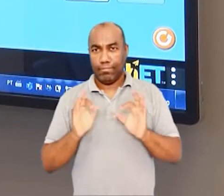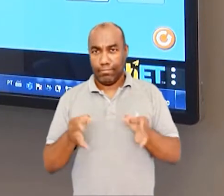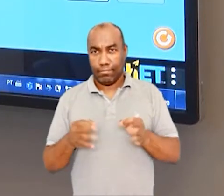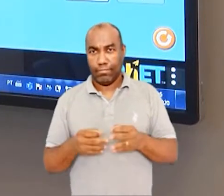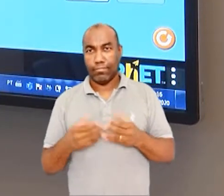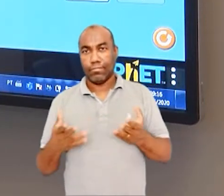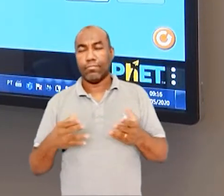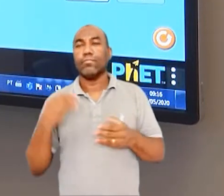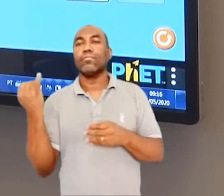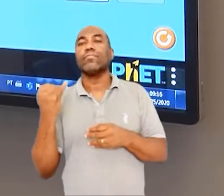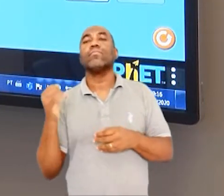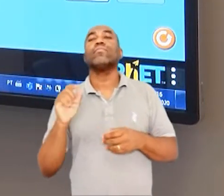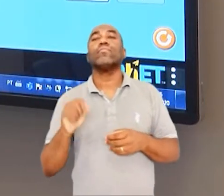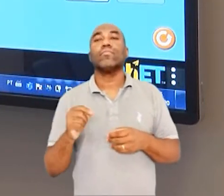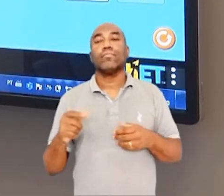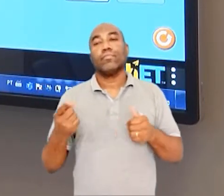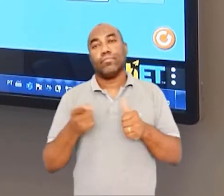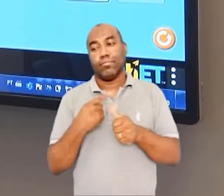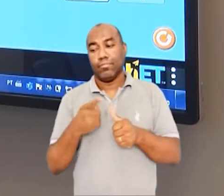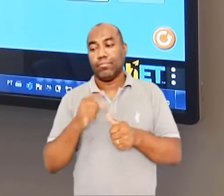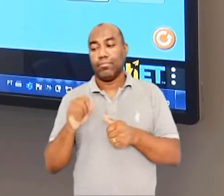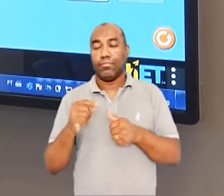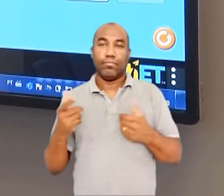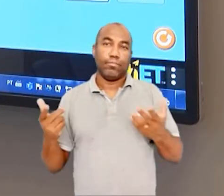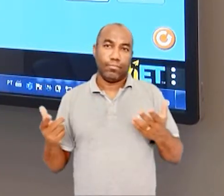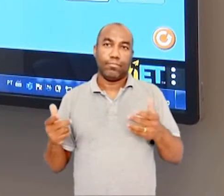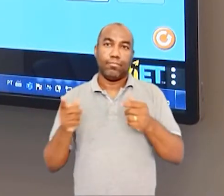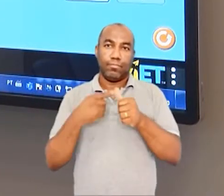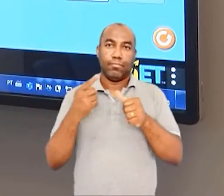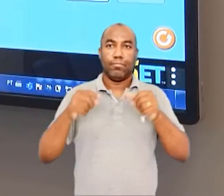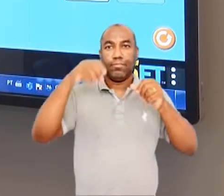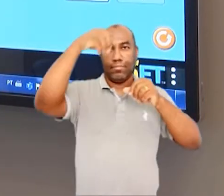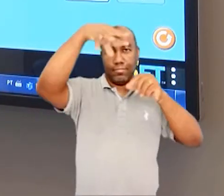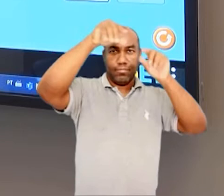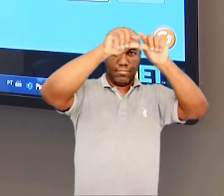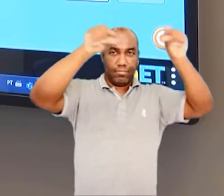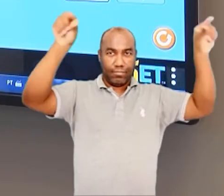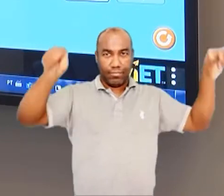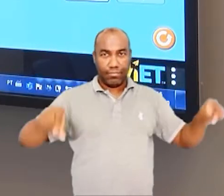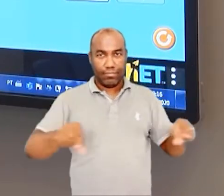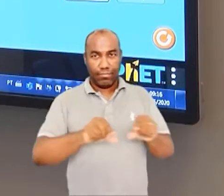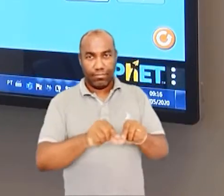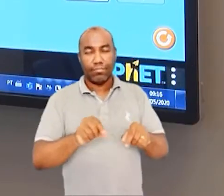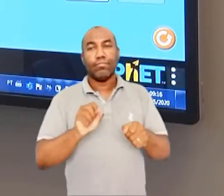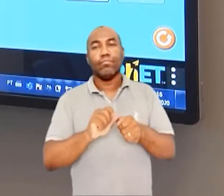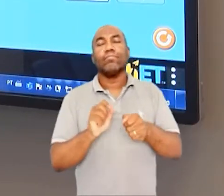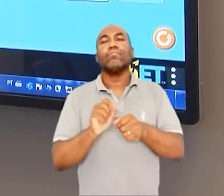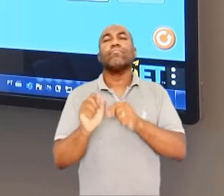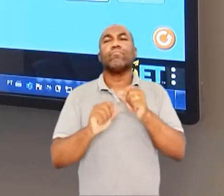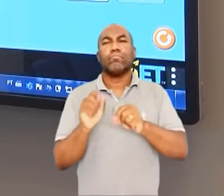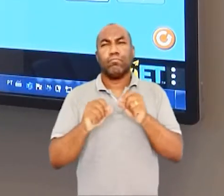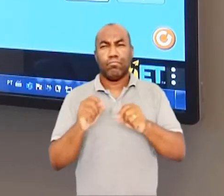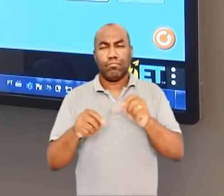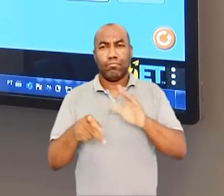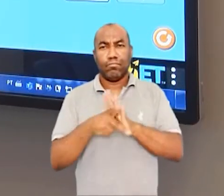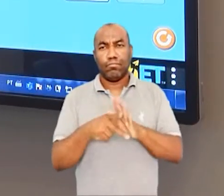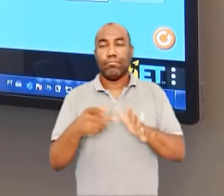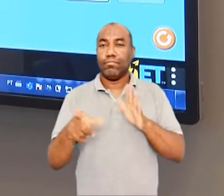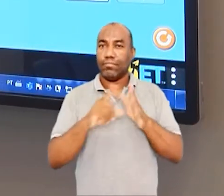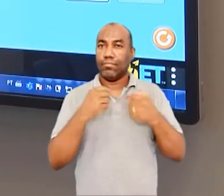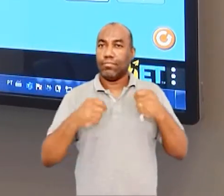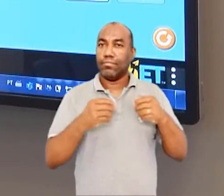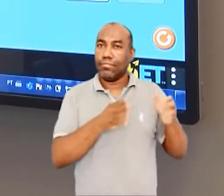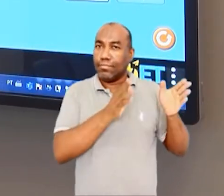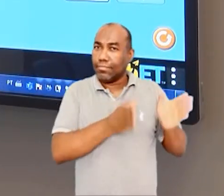Você já sabe? Pense. A intensidade de corrente elétrica é o movimento